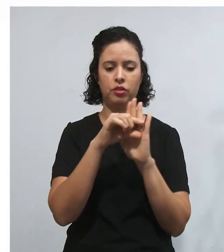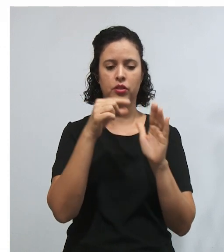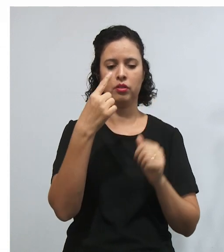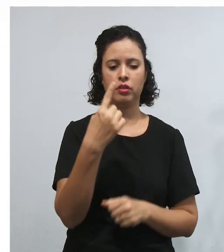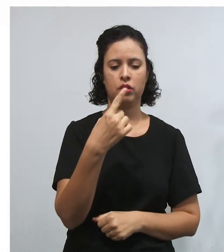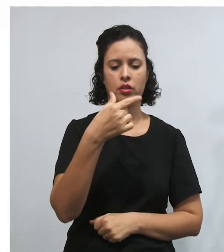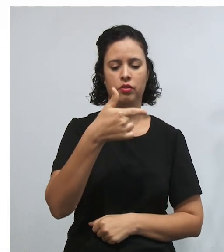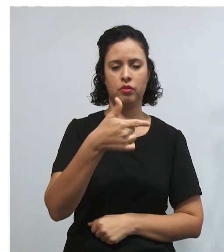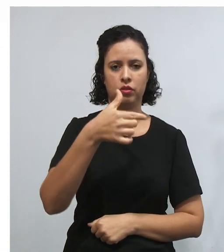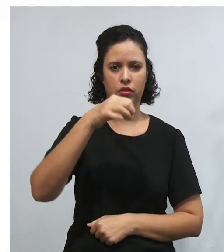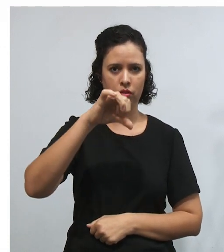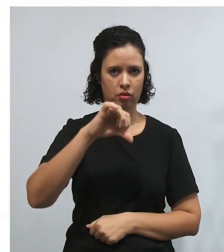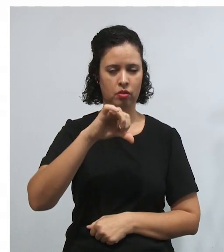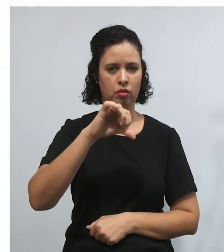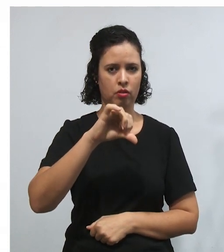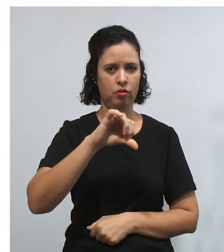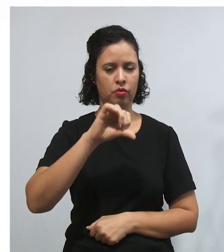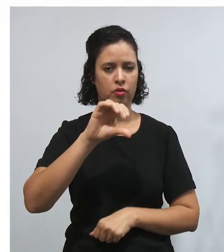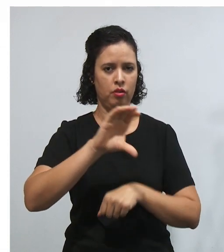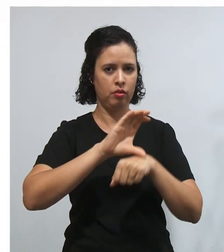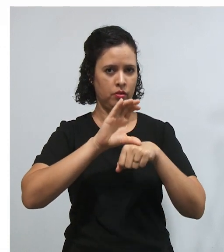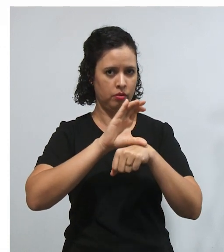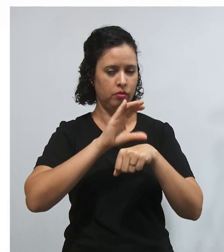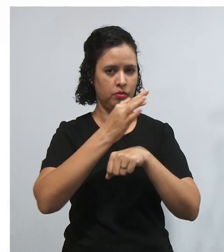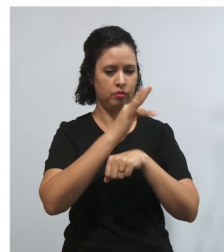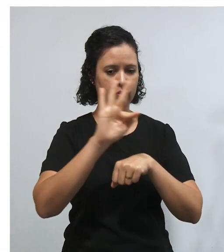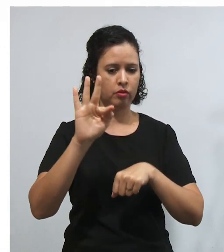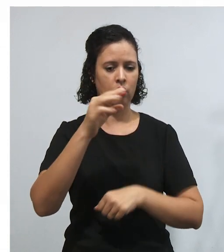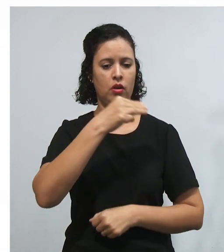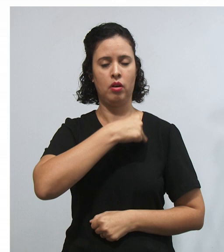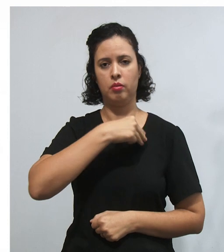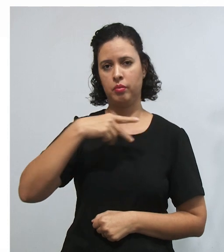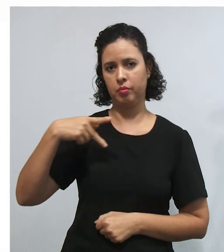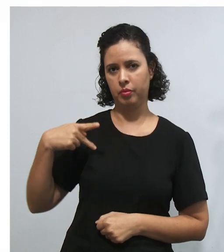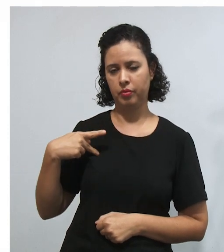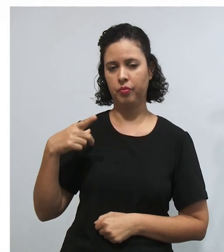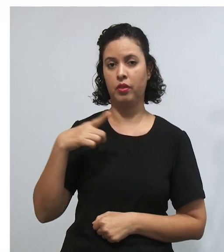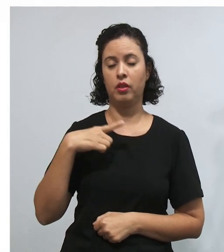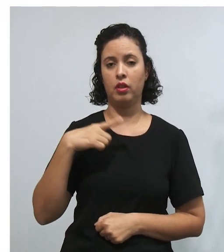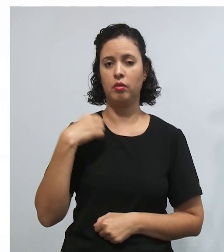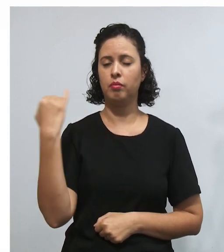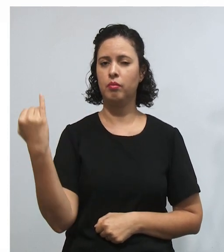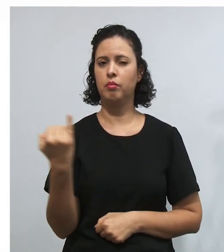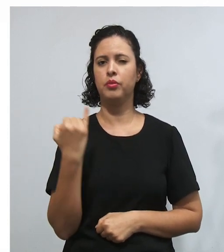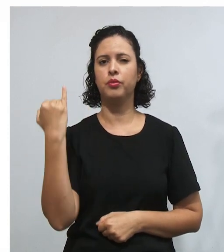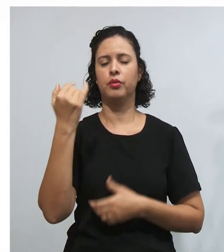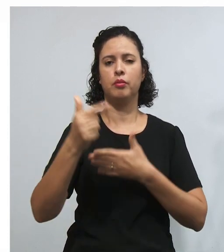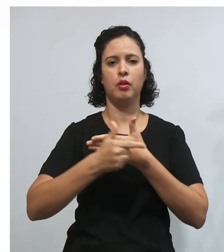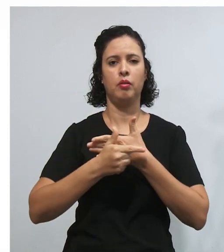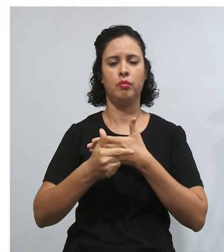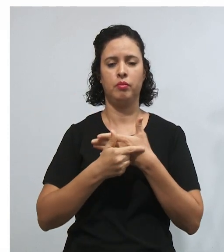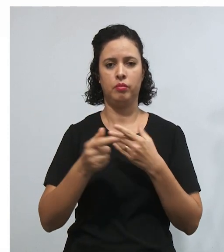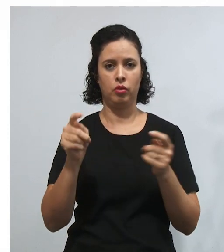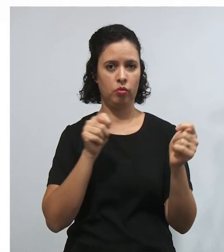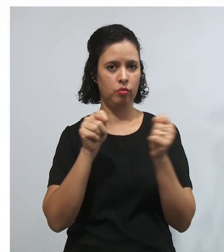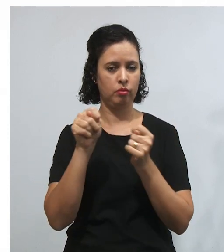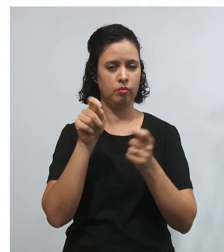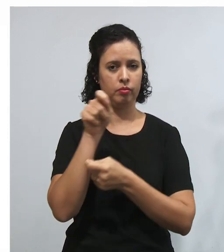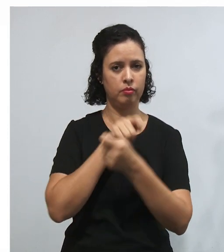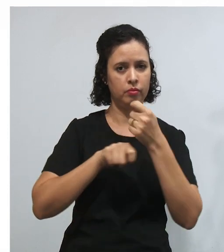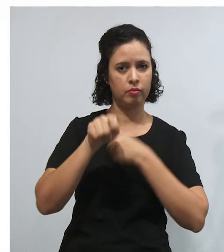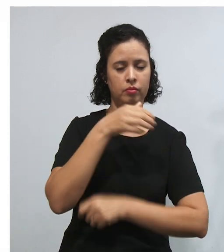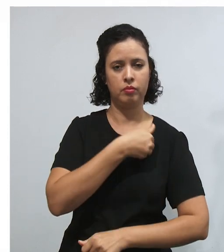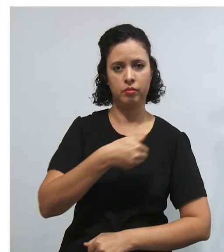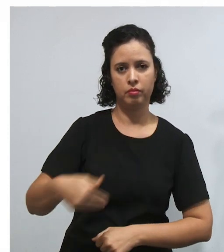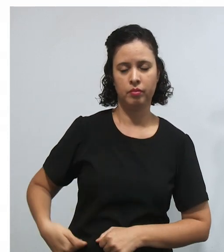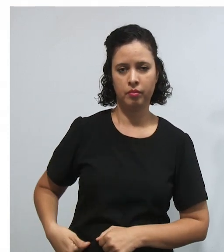129 da Constituição Federal, olha só, o Ministério Público desempenha um importante papel no controle da administração pública.